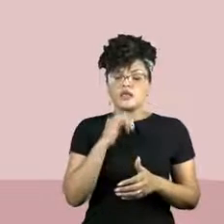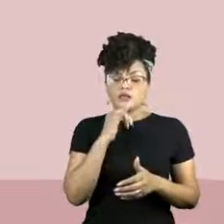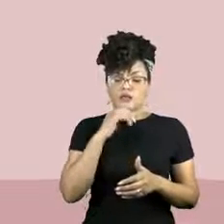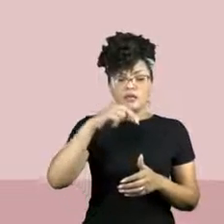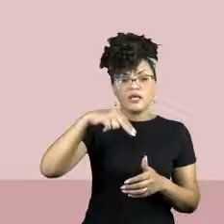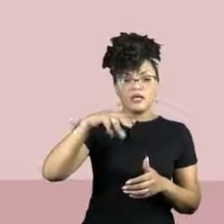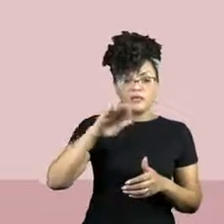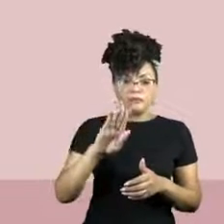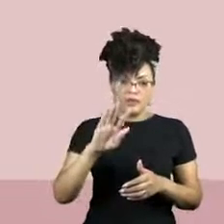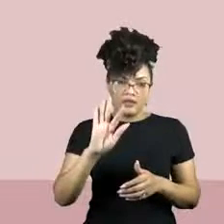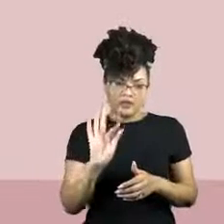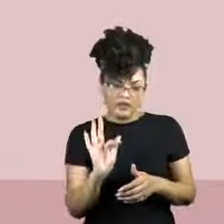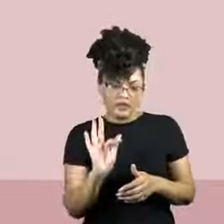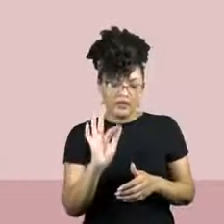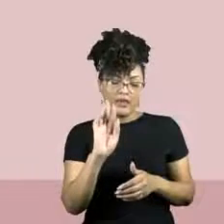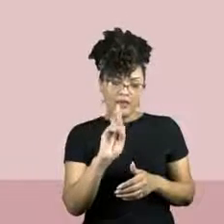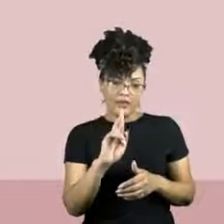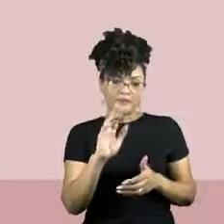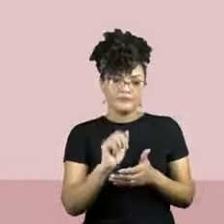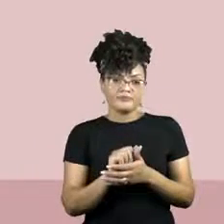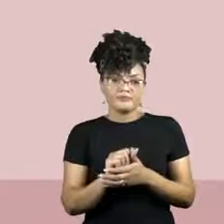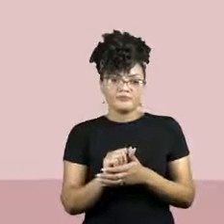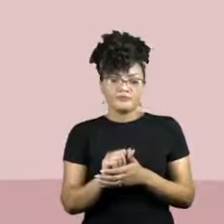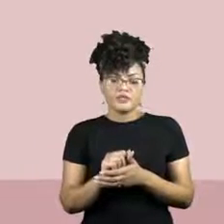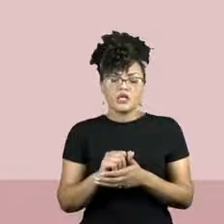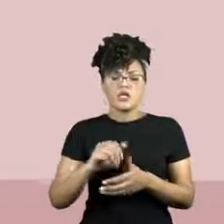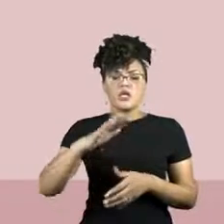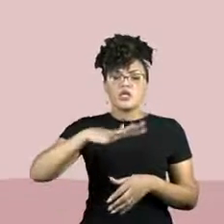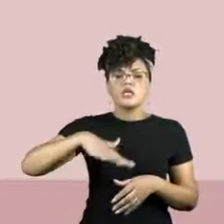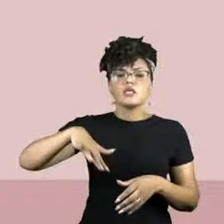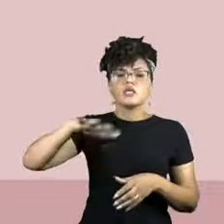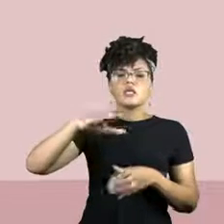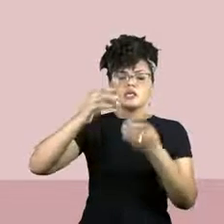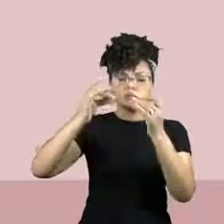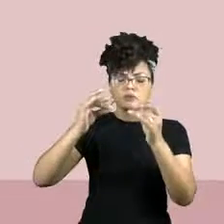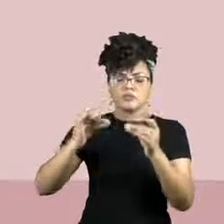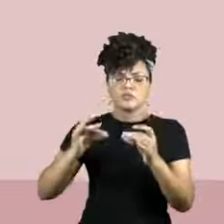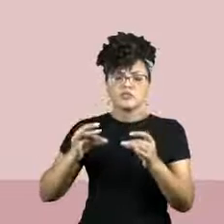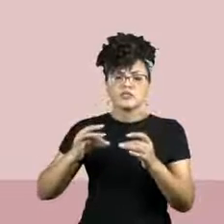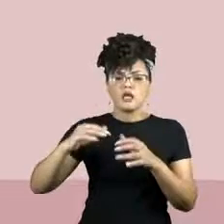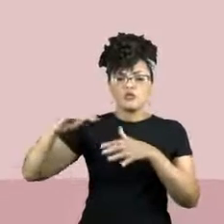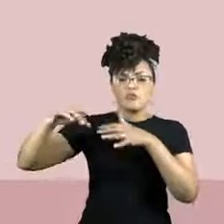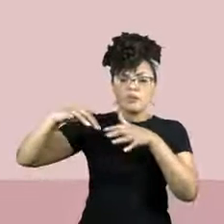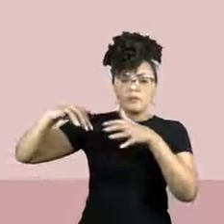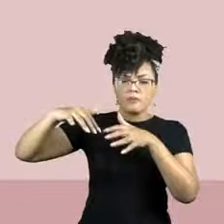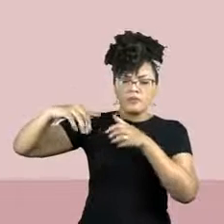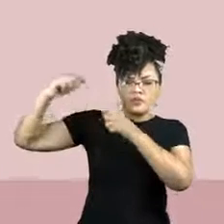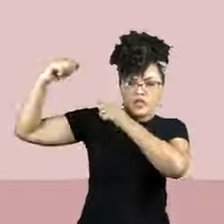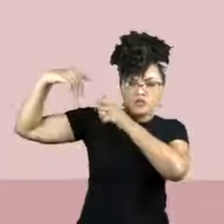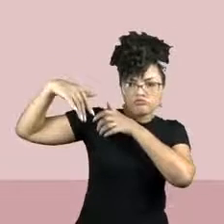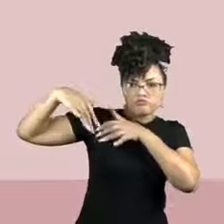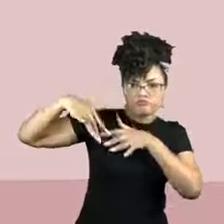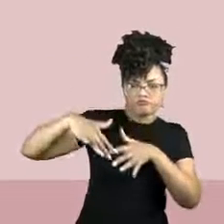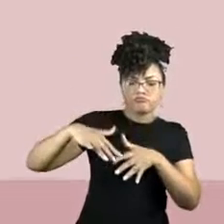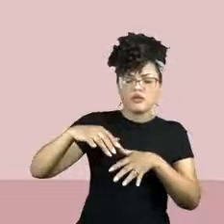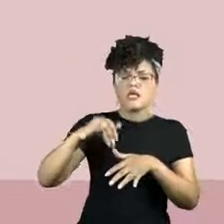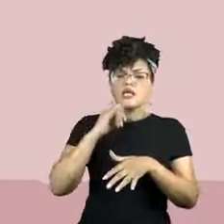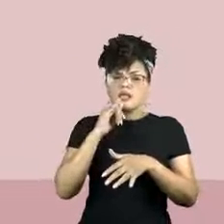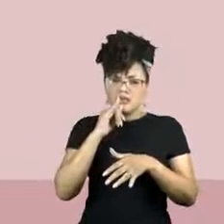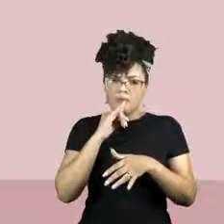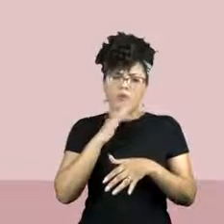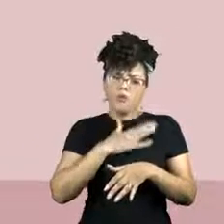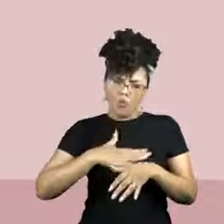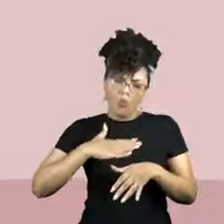NBR 11682, que trata sobre a estabilidade de encostas. Tá? Eu gosto muito do critério deles, porque exemplifica muito essa